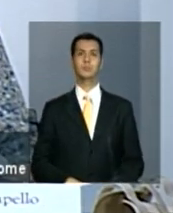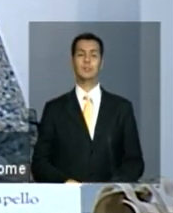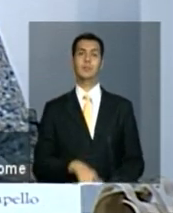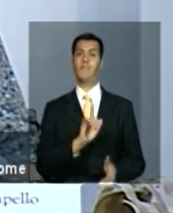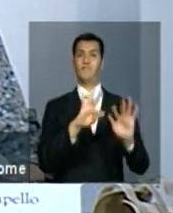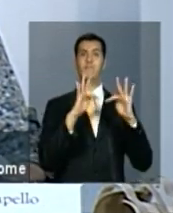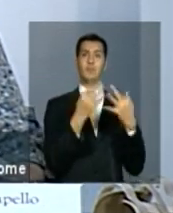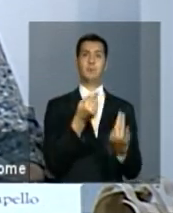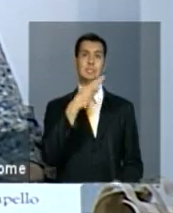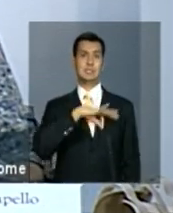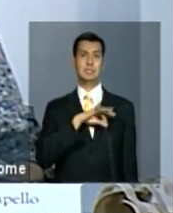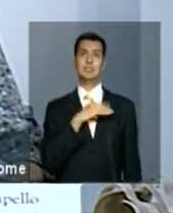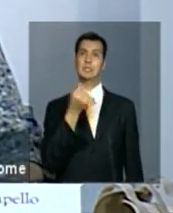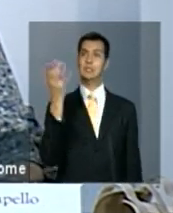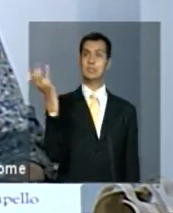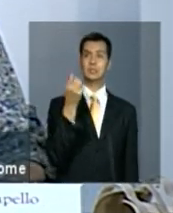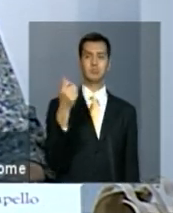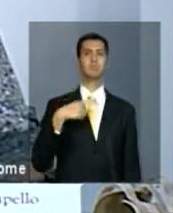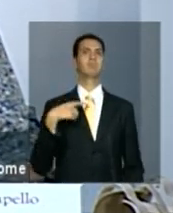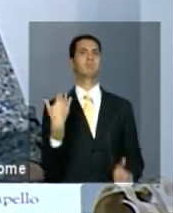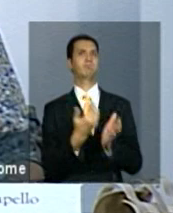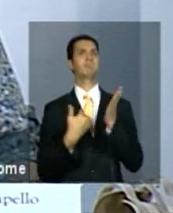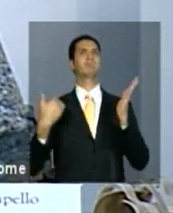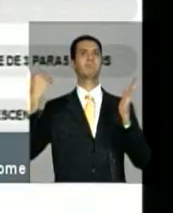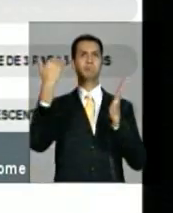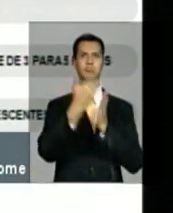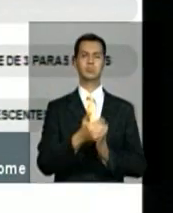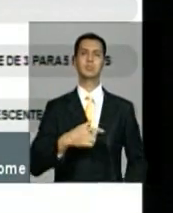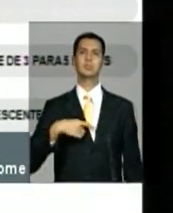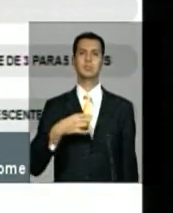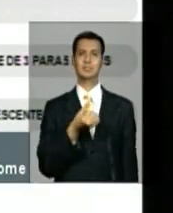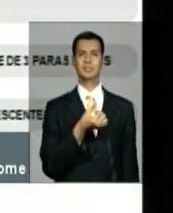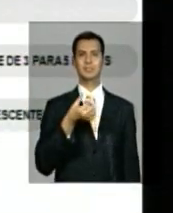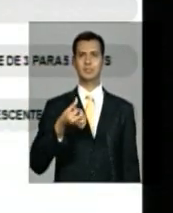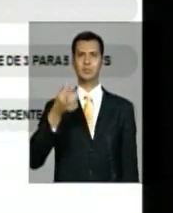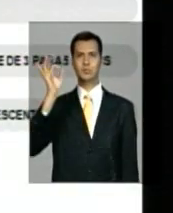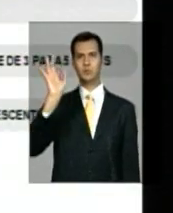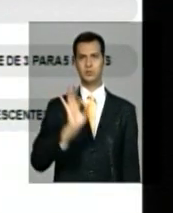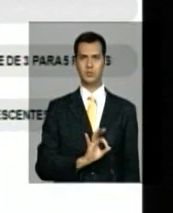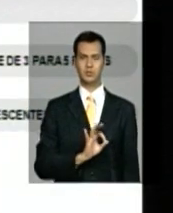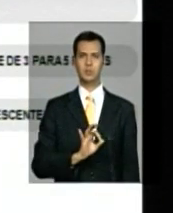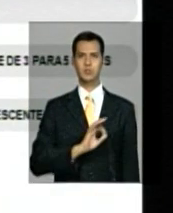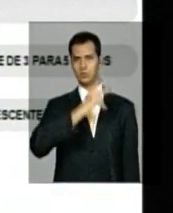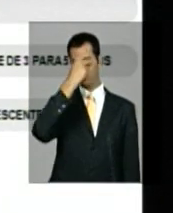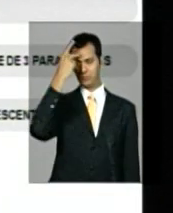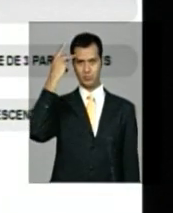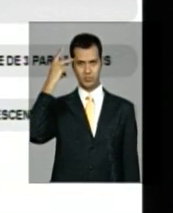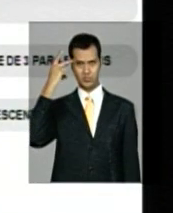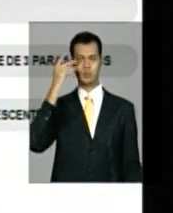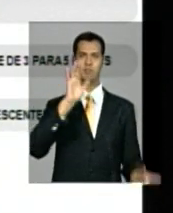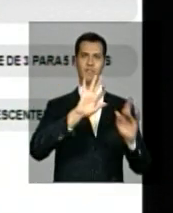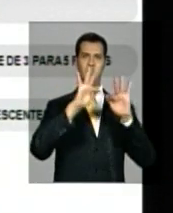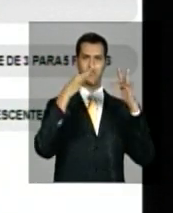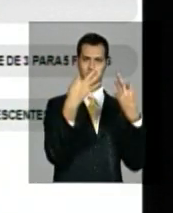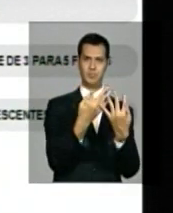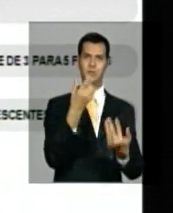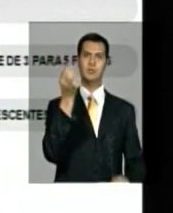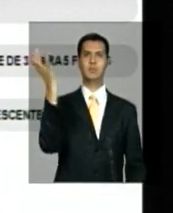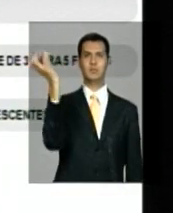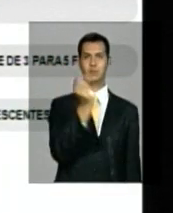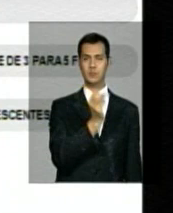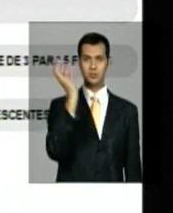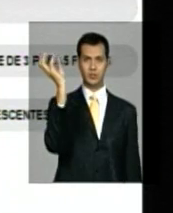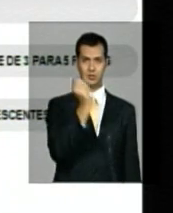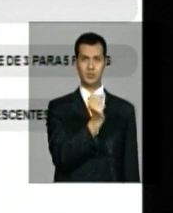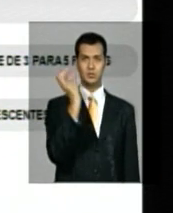Família cresceu bastante então 66% dos benefícios né porque é um benefício para